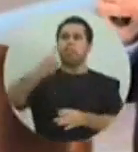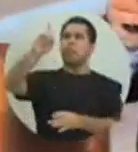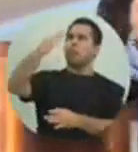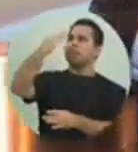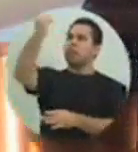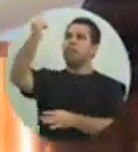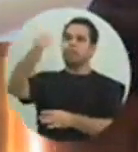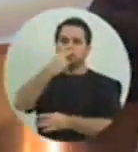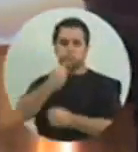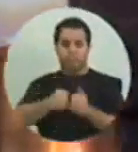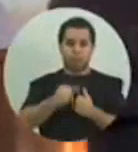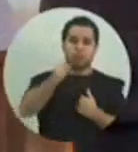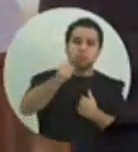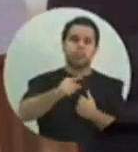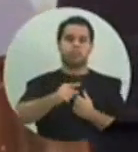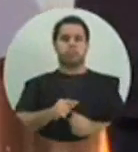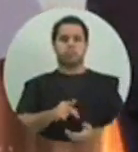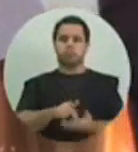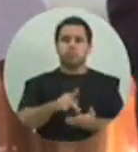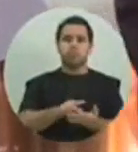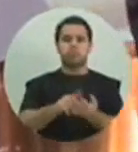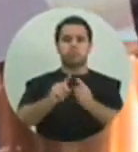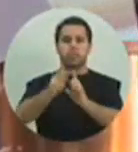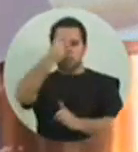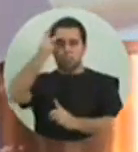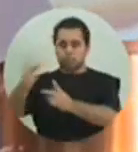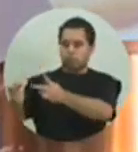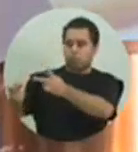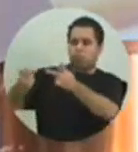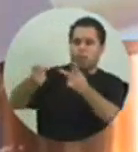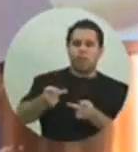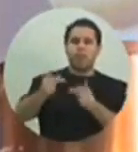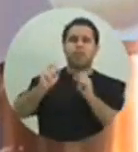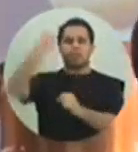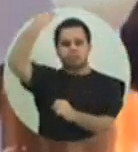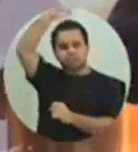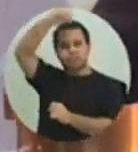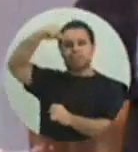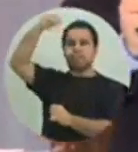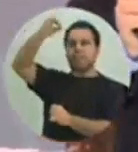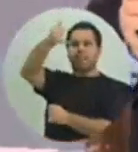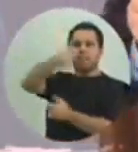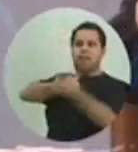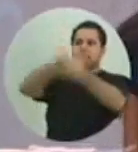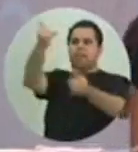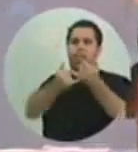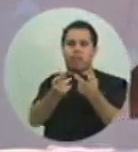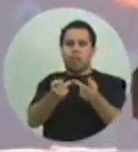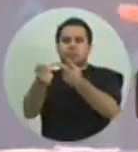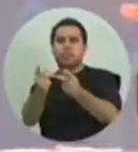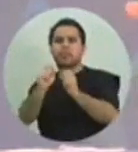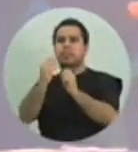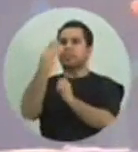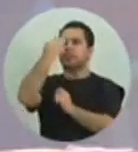temos sido chamados por Deus. De alguma maneira temos sido convidados pelo Espírito Santo. Eu